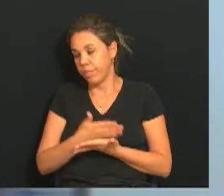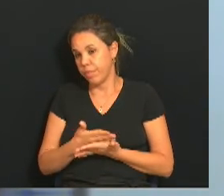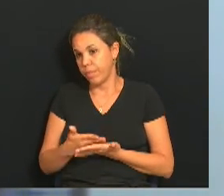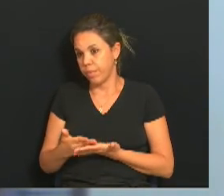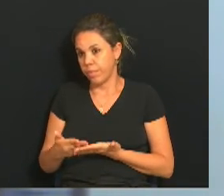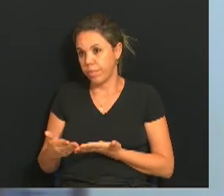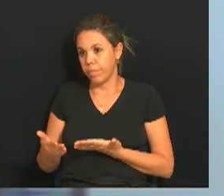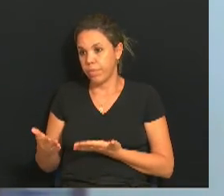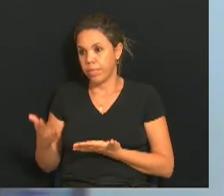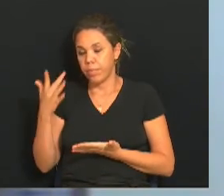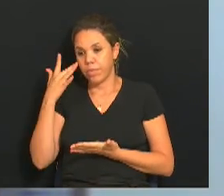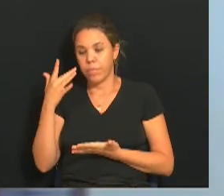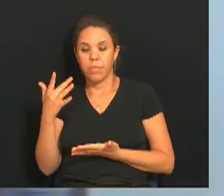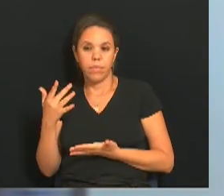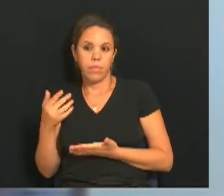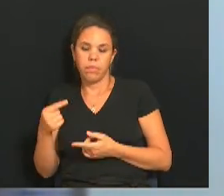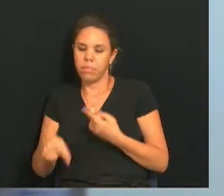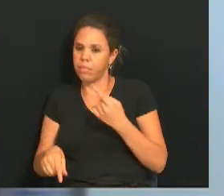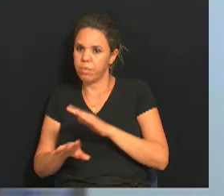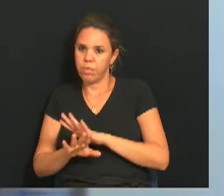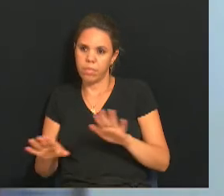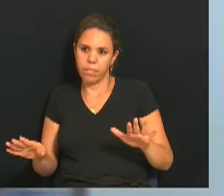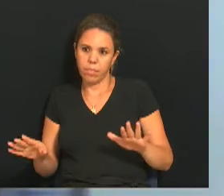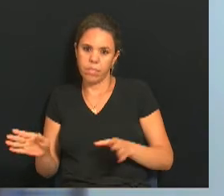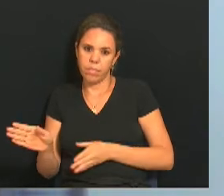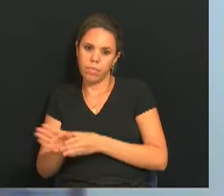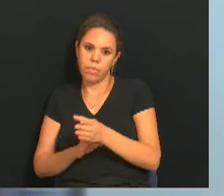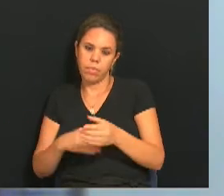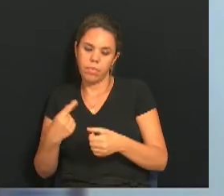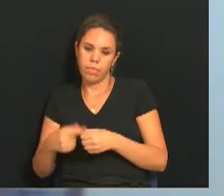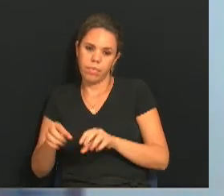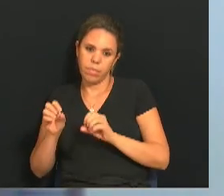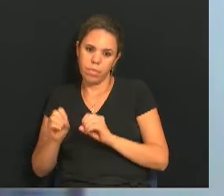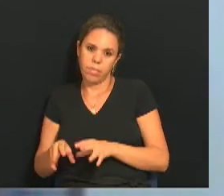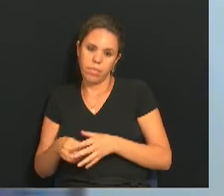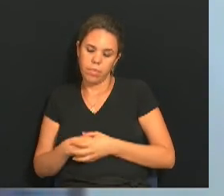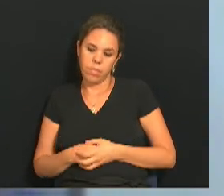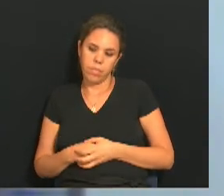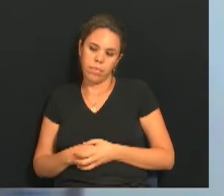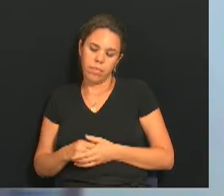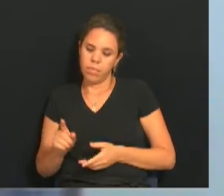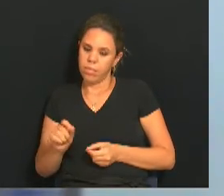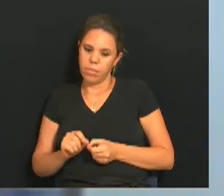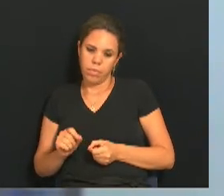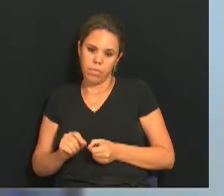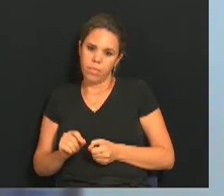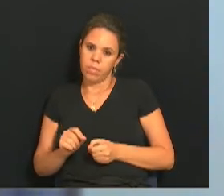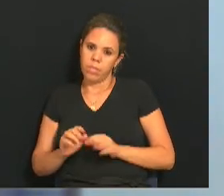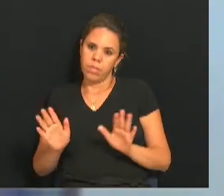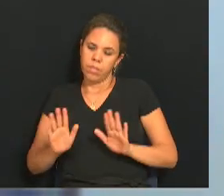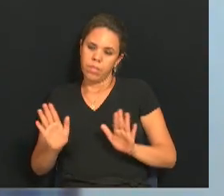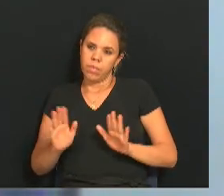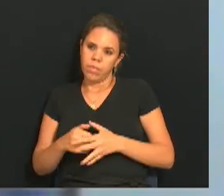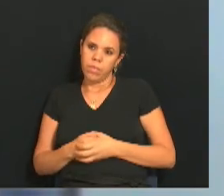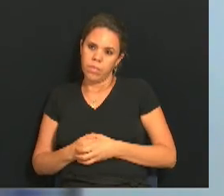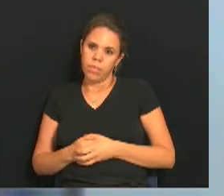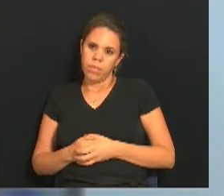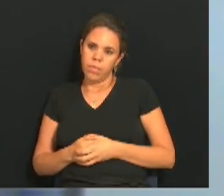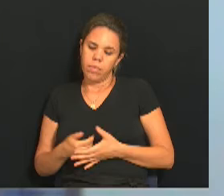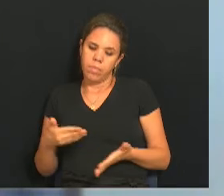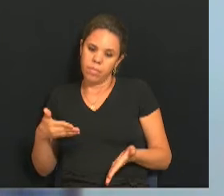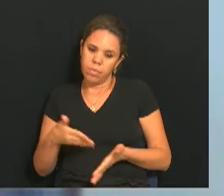Não acho que seja conveniente que um Conselho Municipal de Educação não faça eleição do presidente, que não